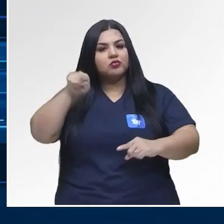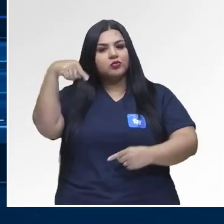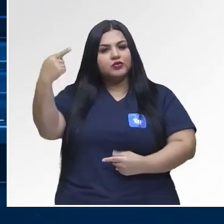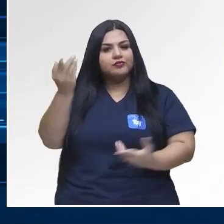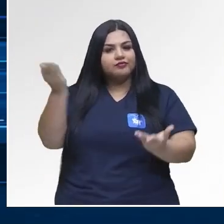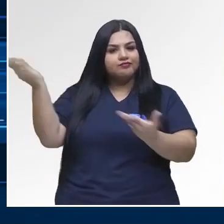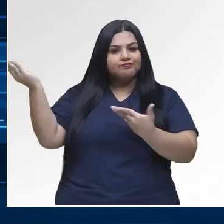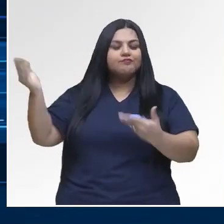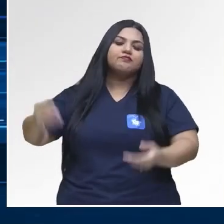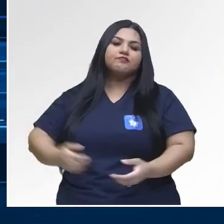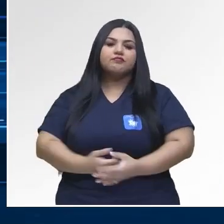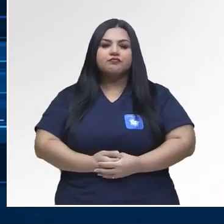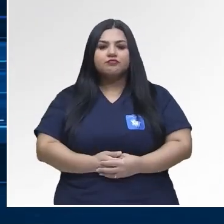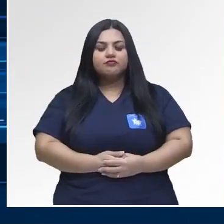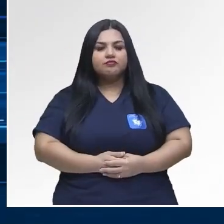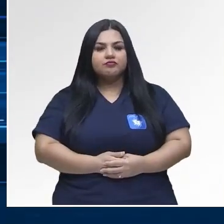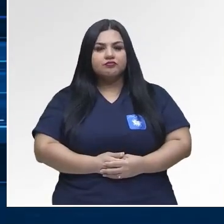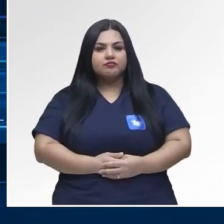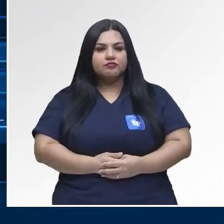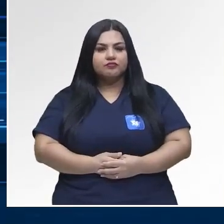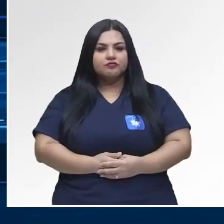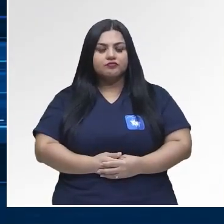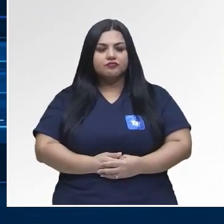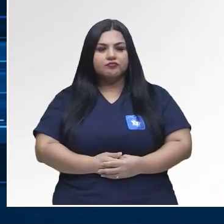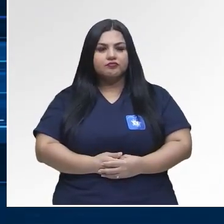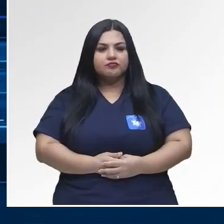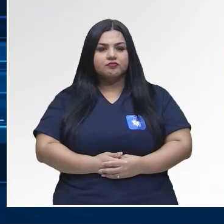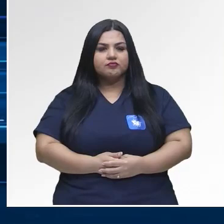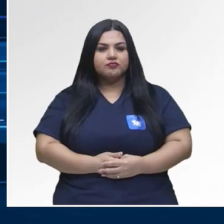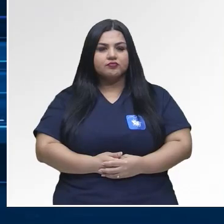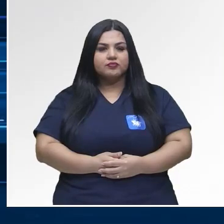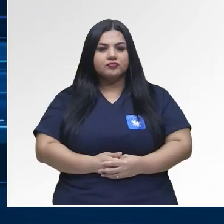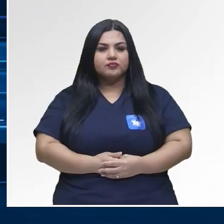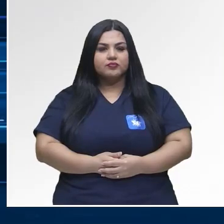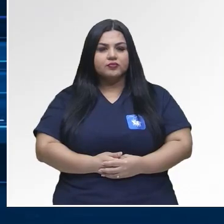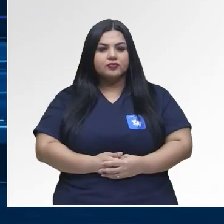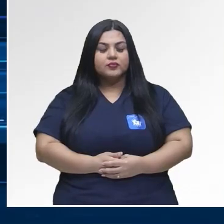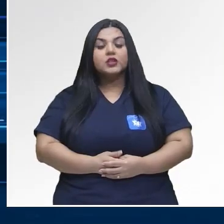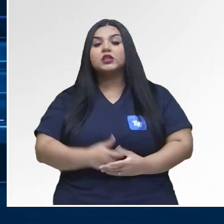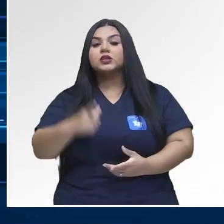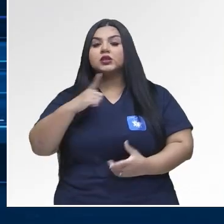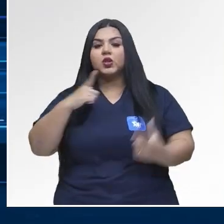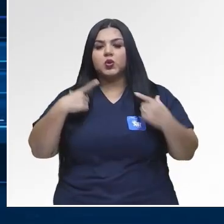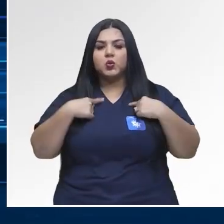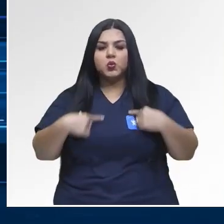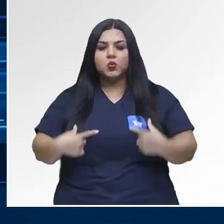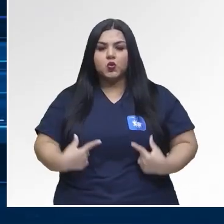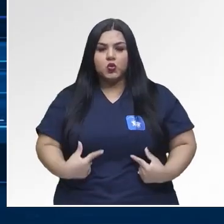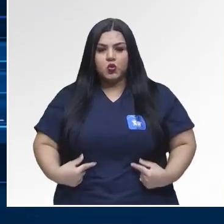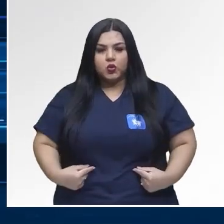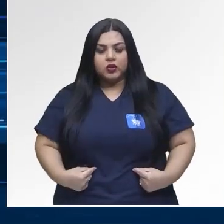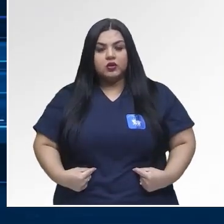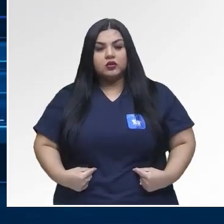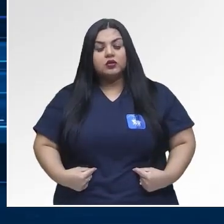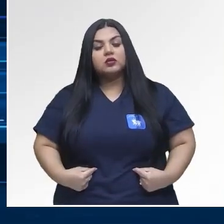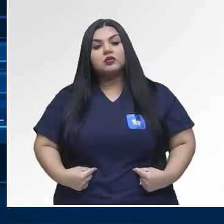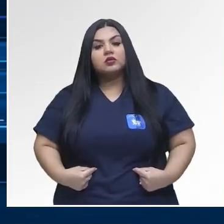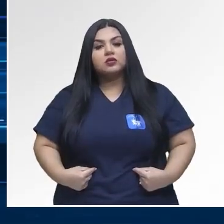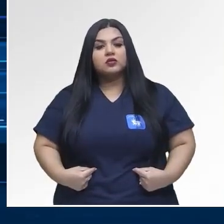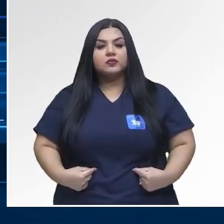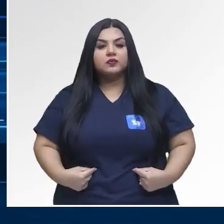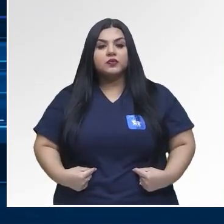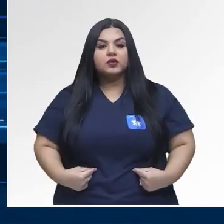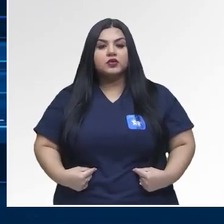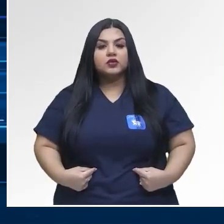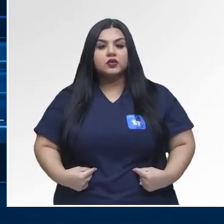imagem. Muito bem, olha só. Temos aí os pulmões, né? E aí nós